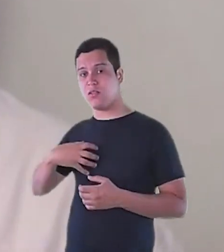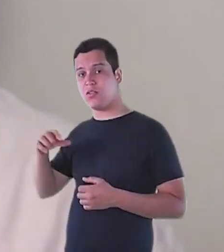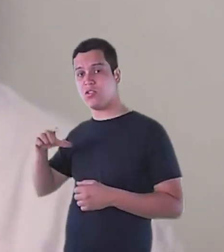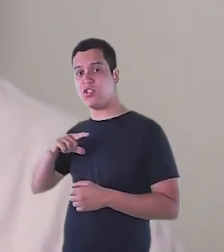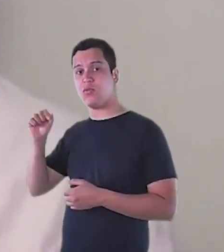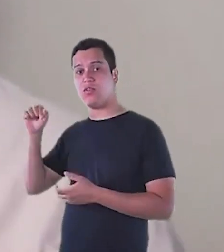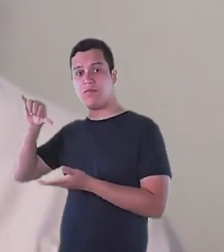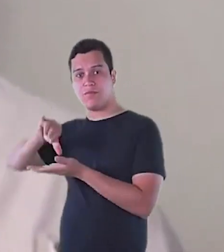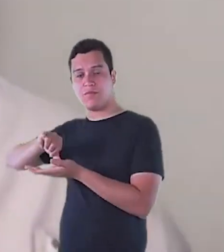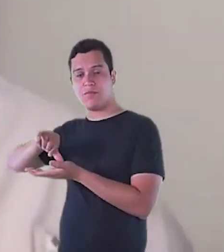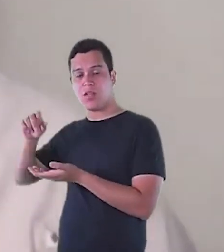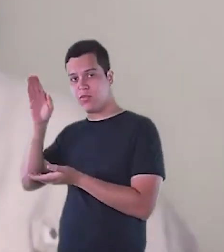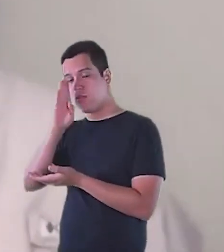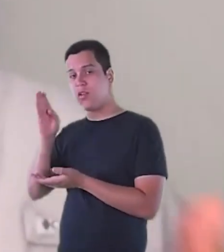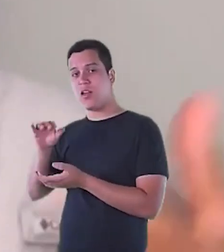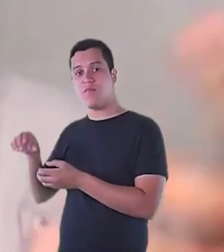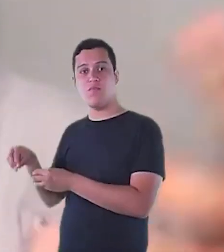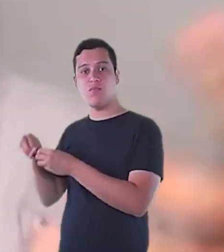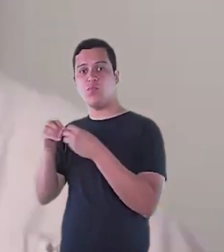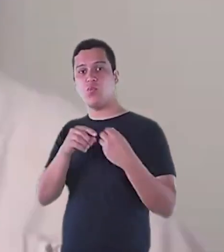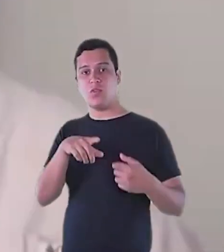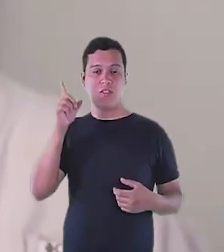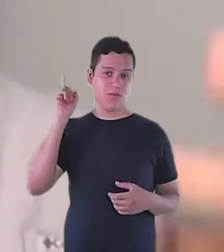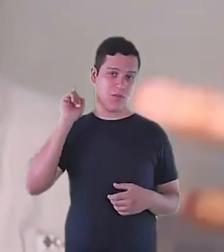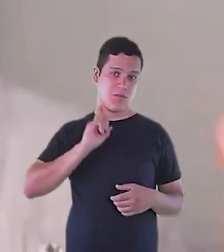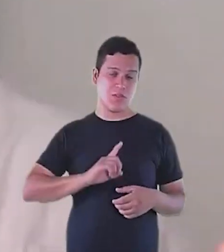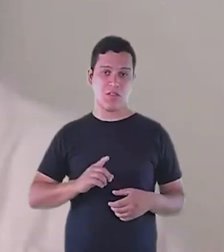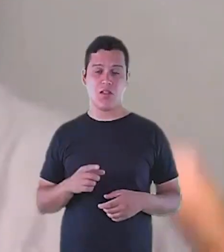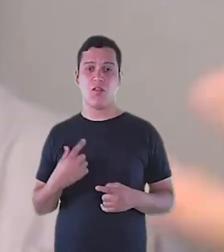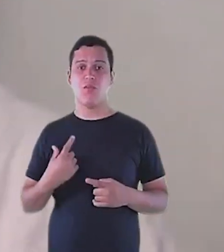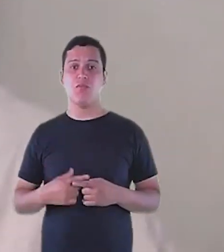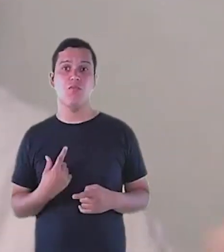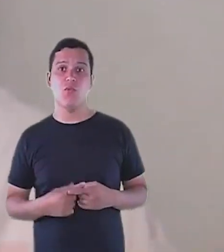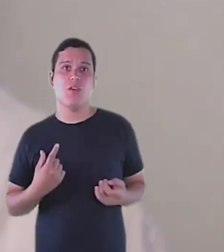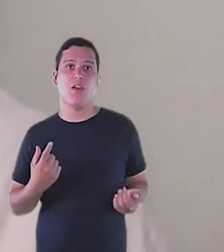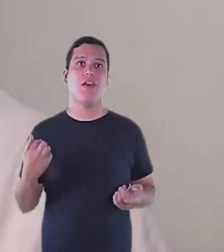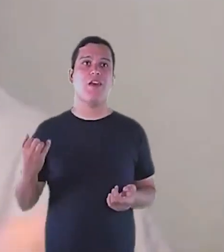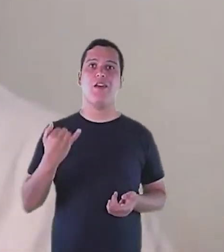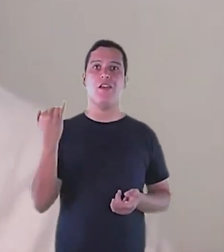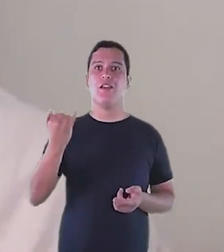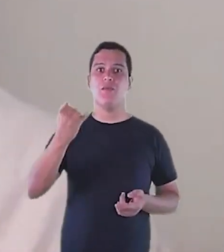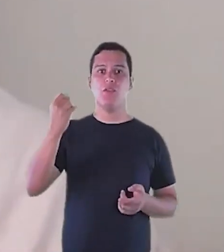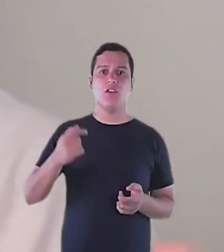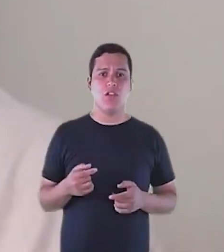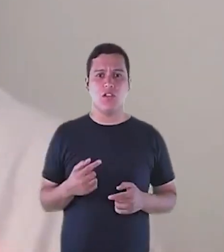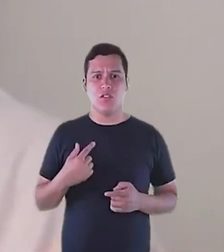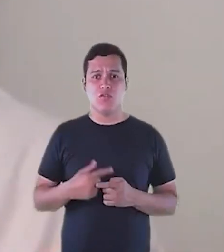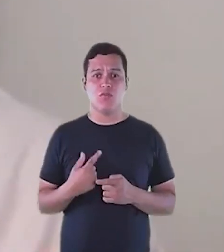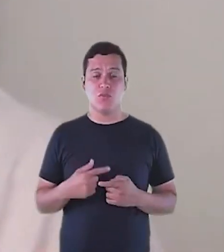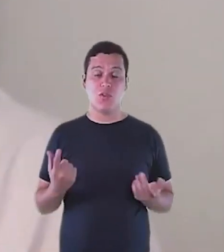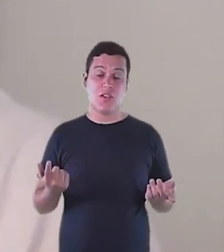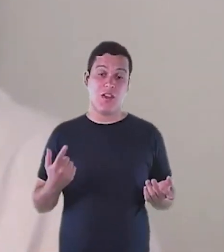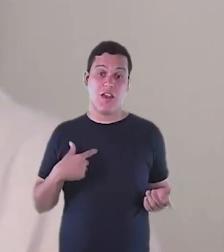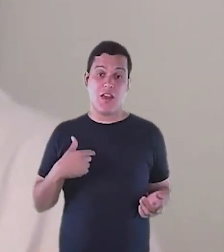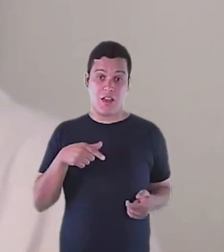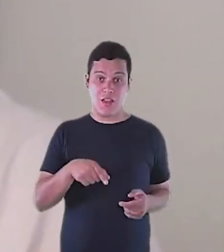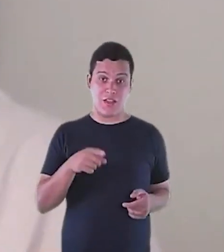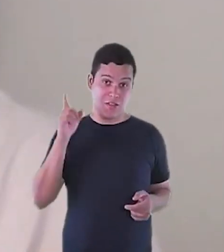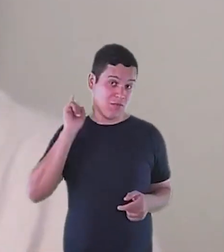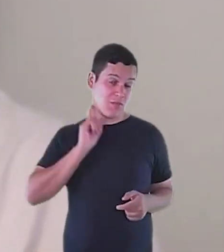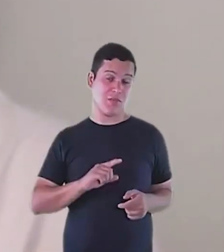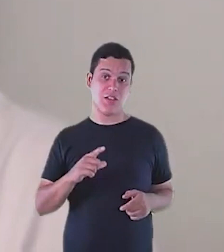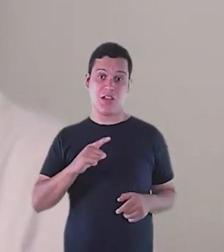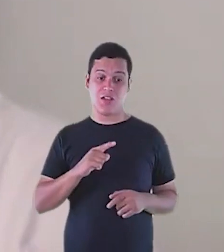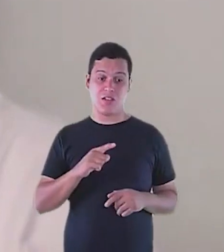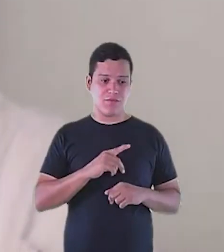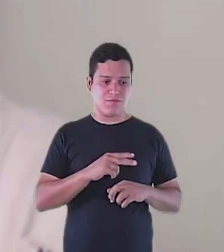1763, porque toda a riqueza do Império Português, o Império Ultramarino, saía de Minas Gerais, na forma de ouro, diamante